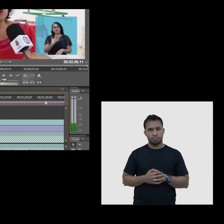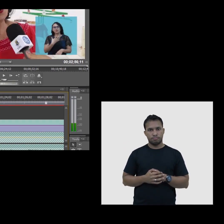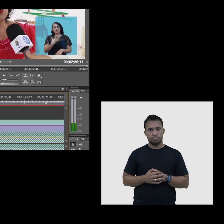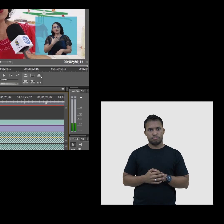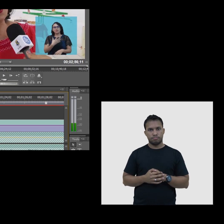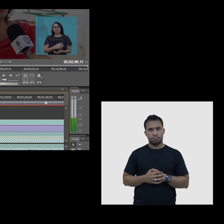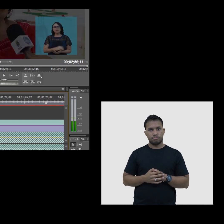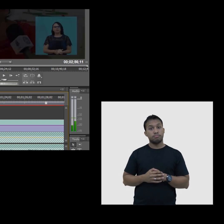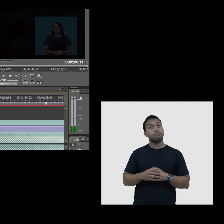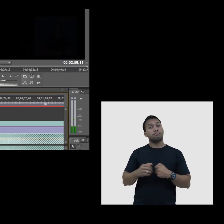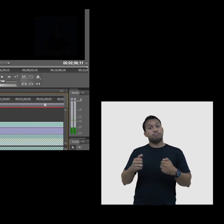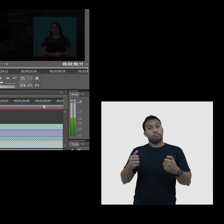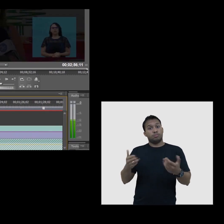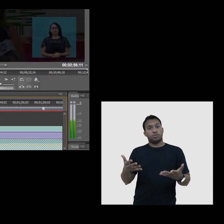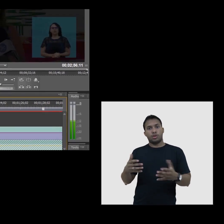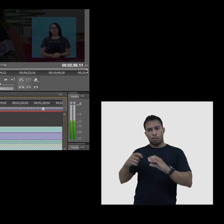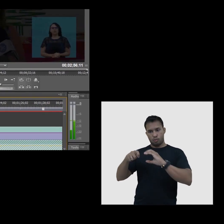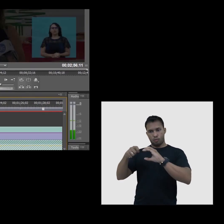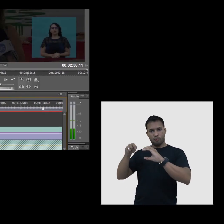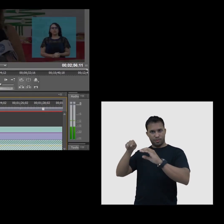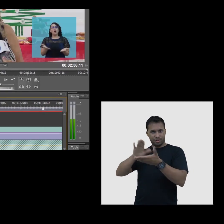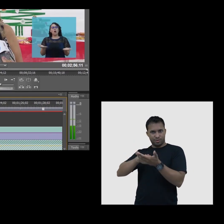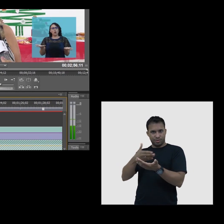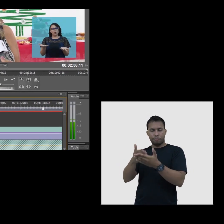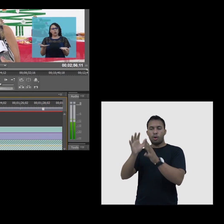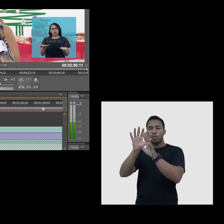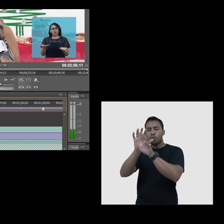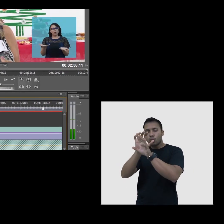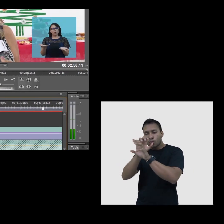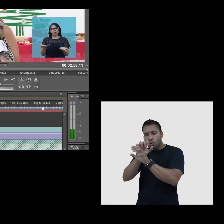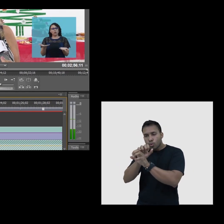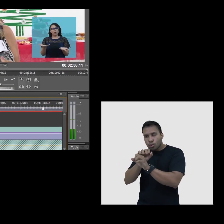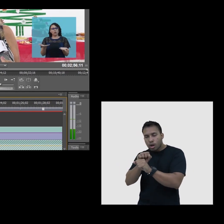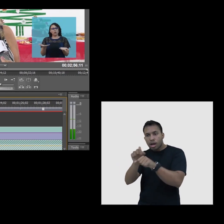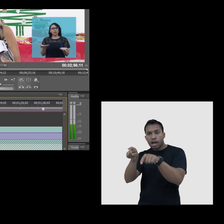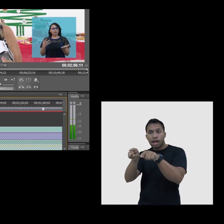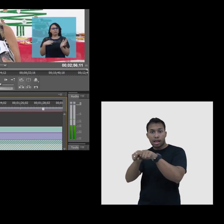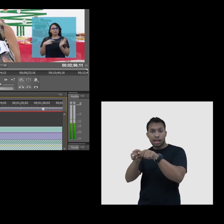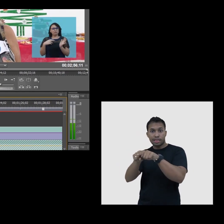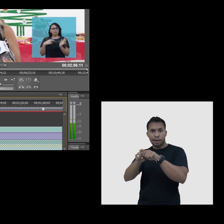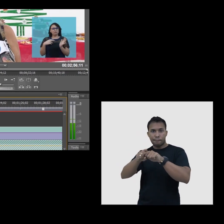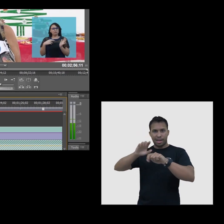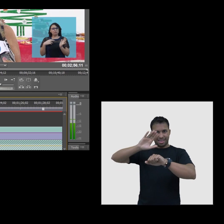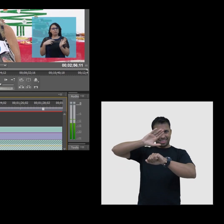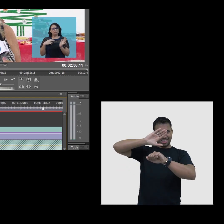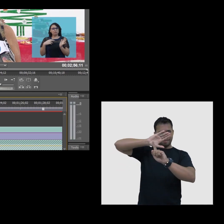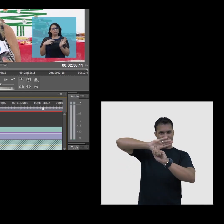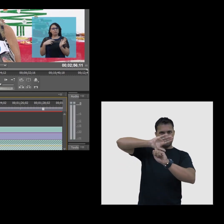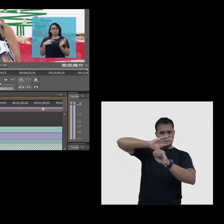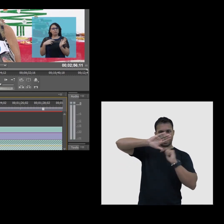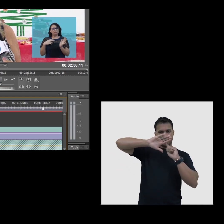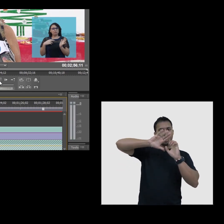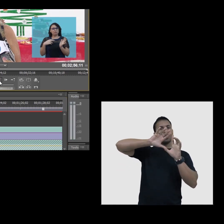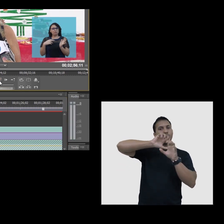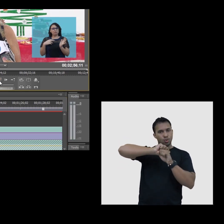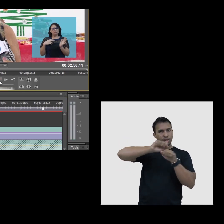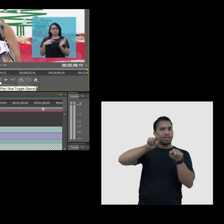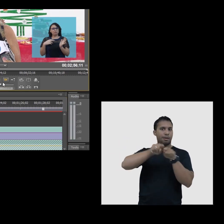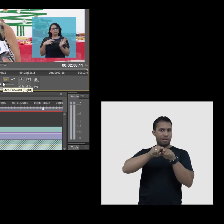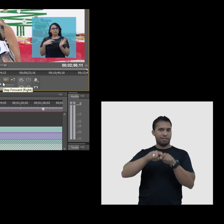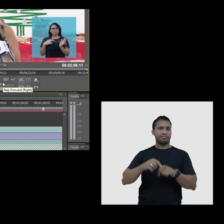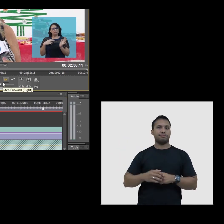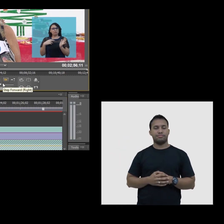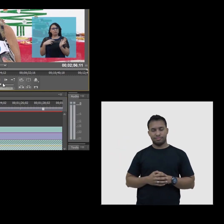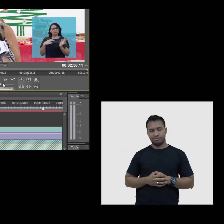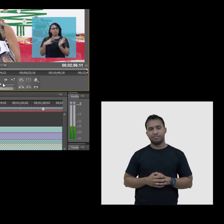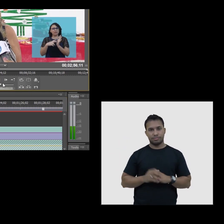Agora a gente tem que o vídeo do intérprete fique escurecido juntamente no mesmo momento que a camada base está escurecida.